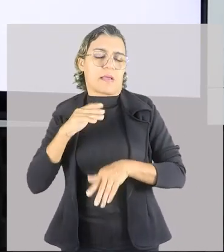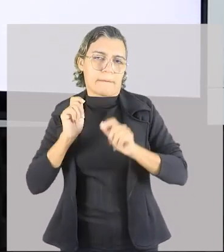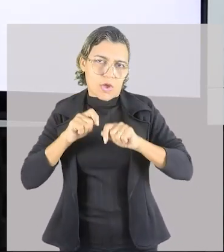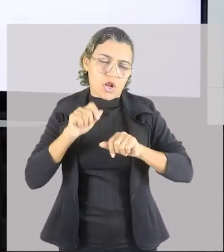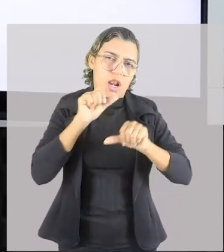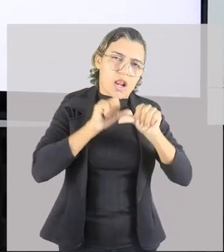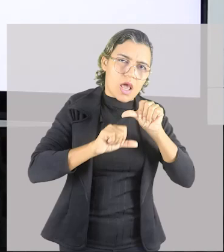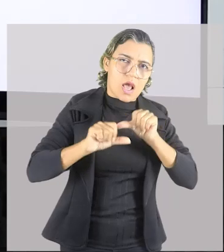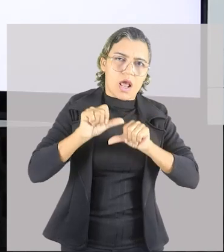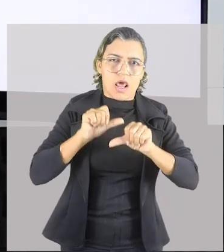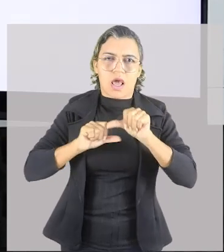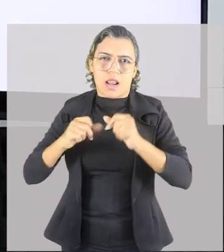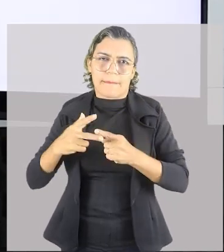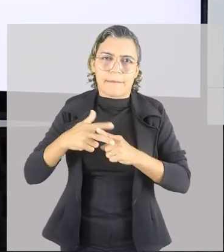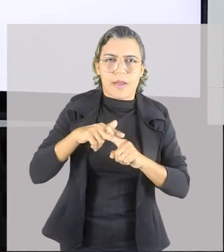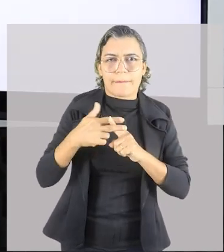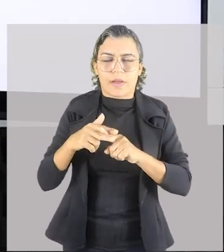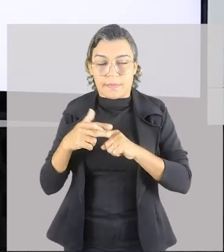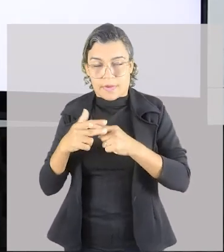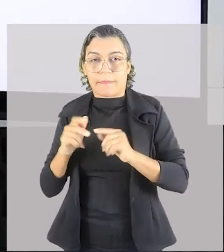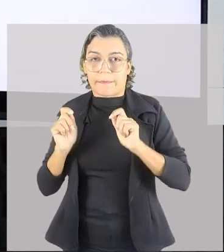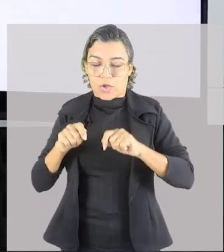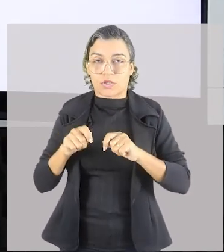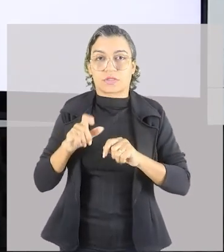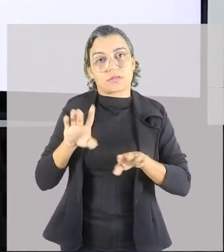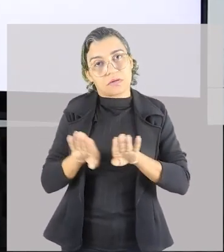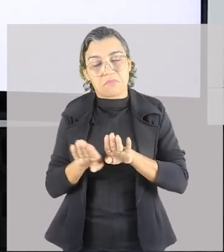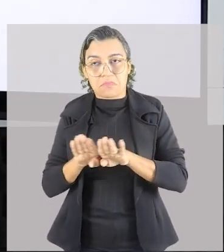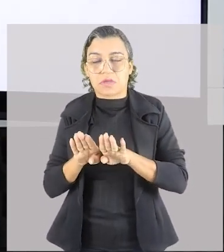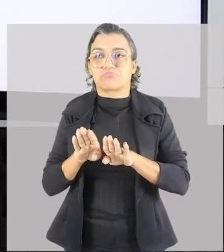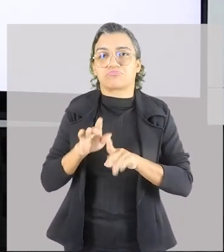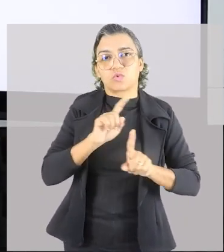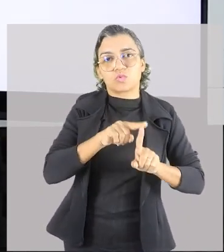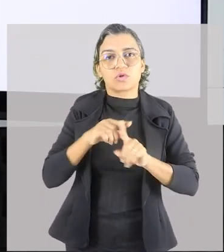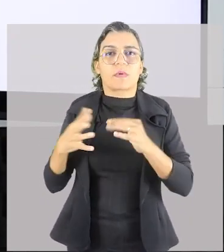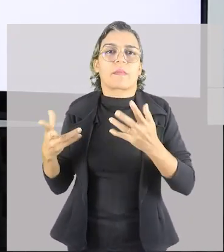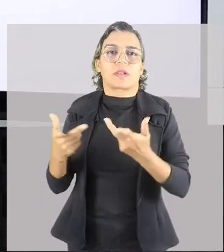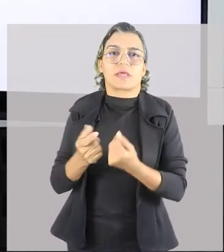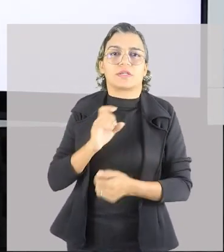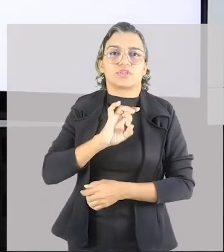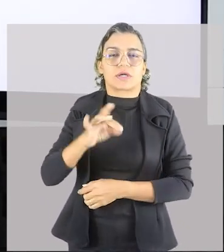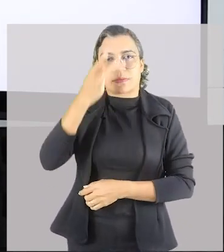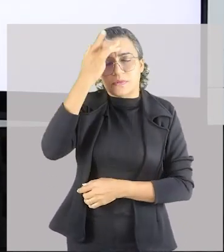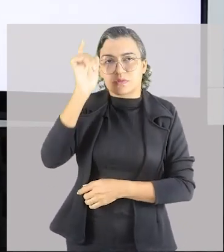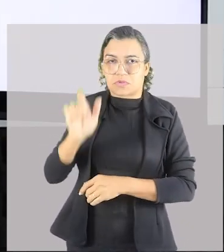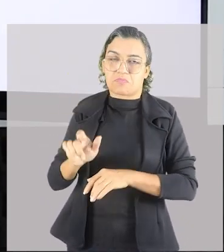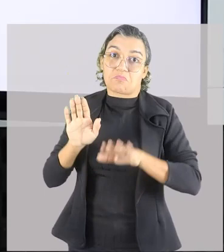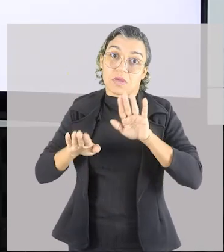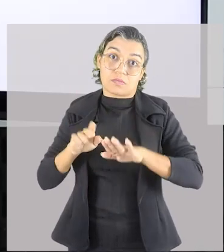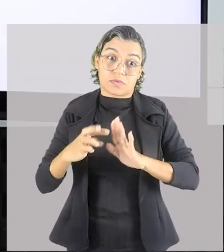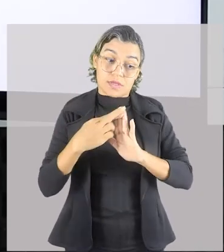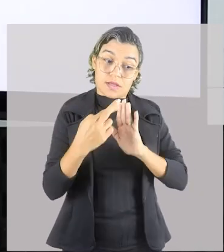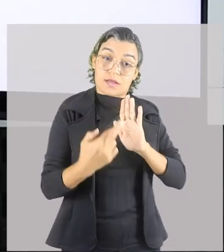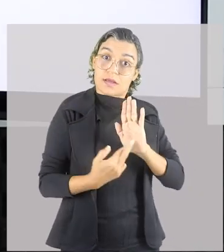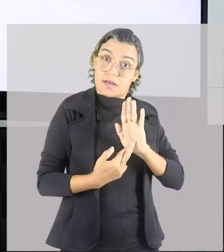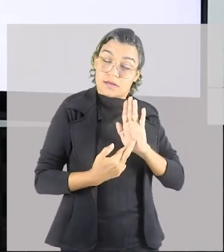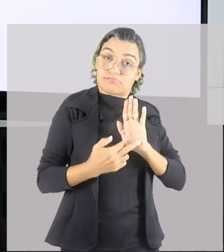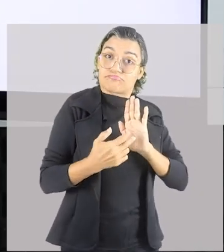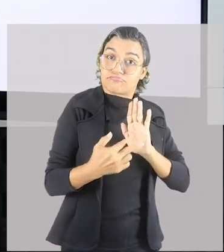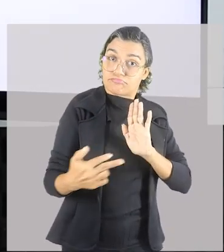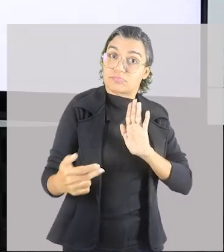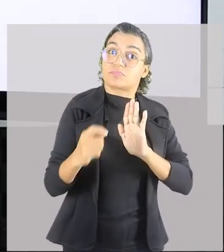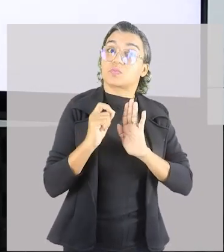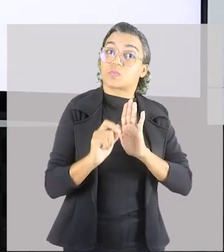de habilidade do participante. Porém, mesmo que essas regras, tá, elas sejam